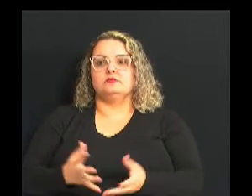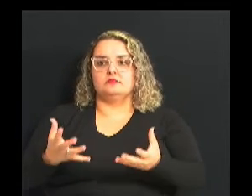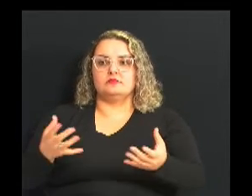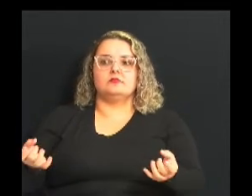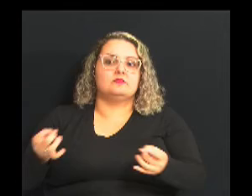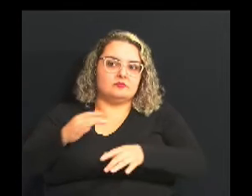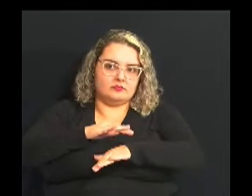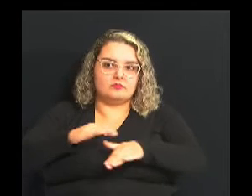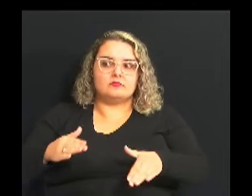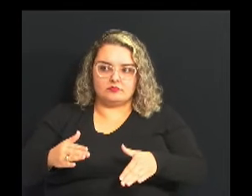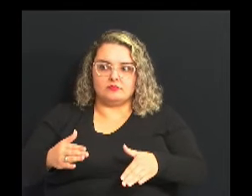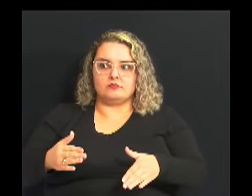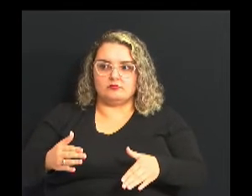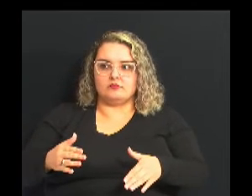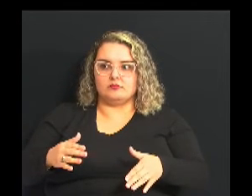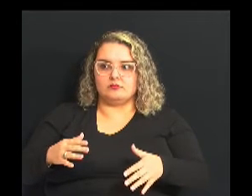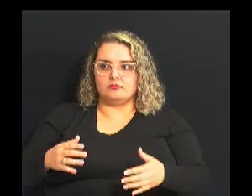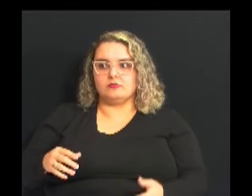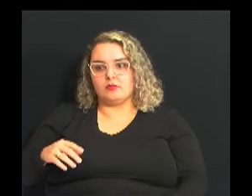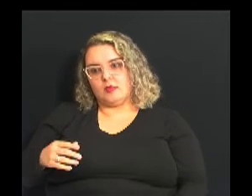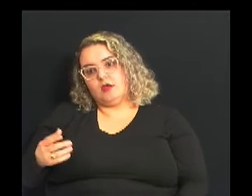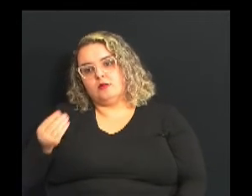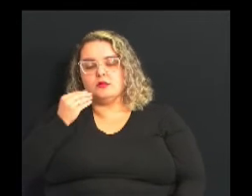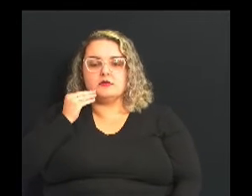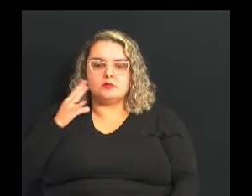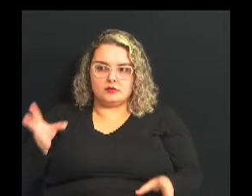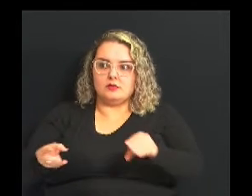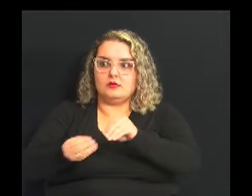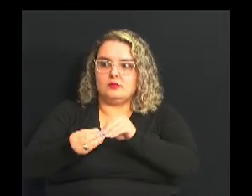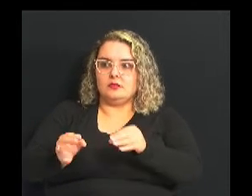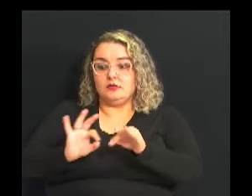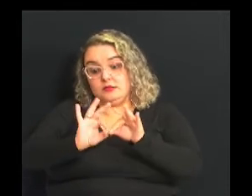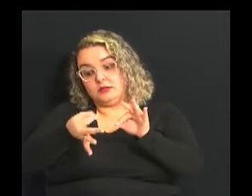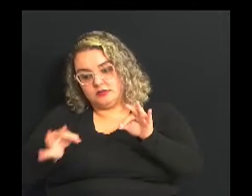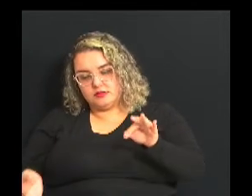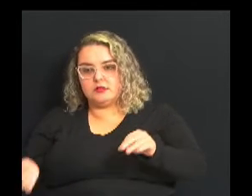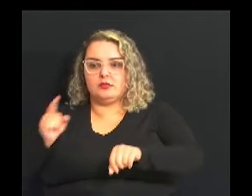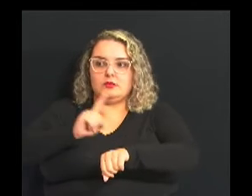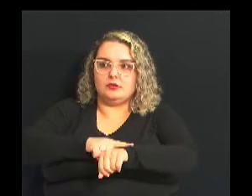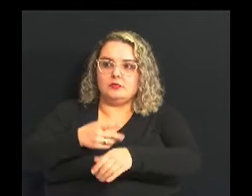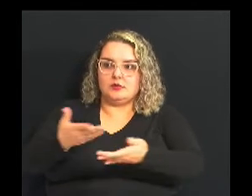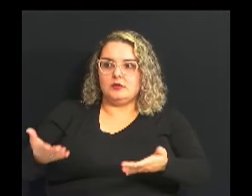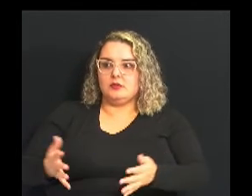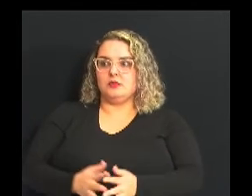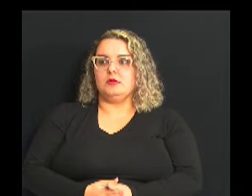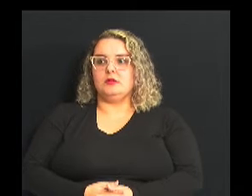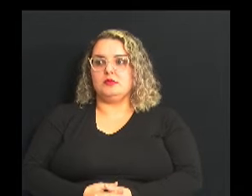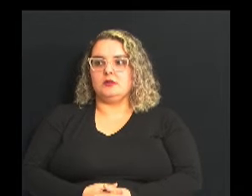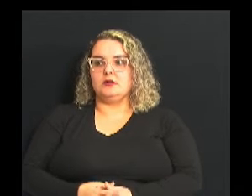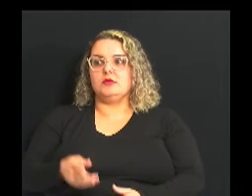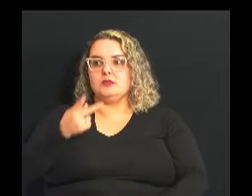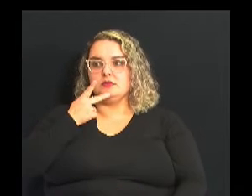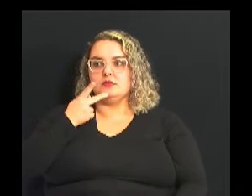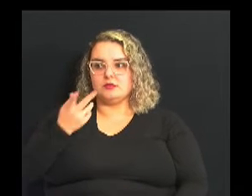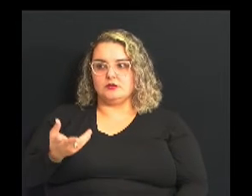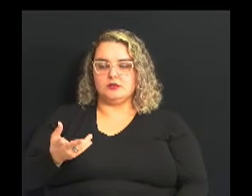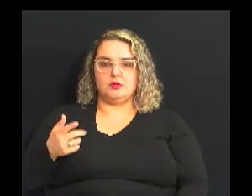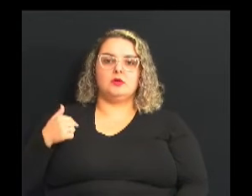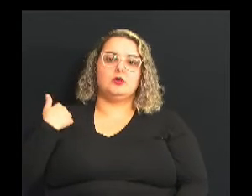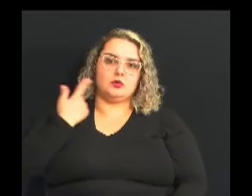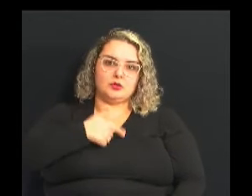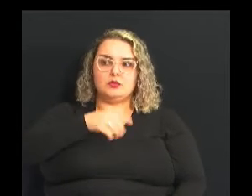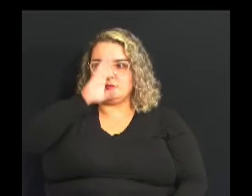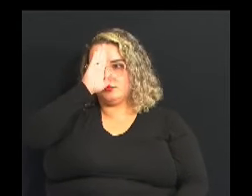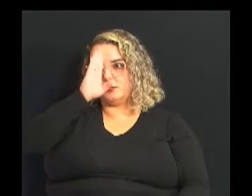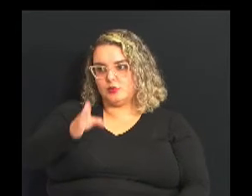apresentação, eu procurei ser sucinto, né, para não tomar muito tempo de vocês, mas dizendo o seguinte, o nosso